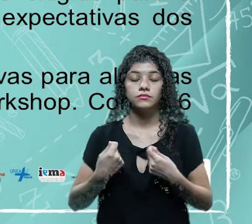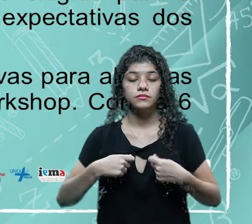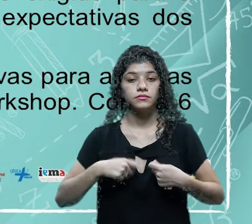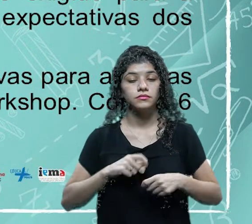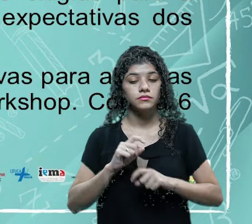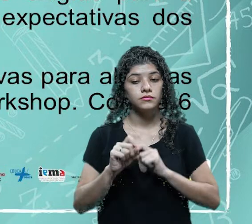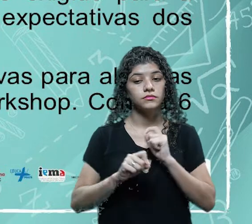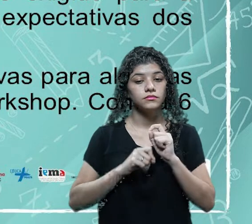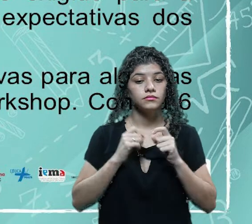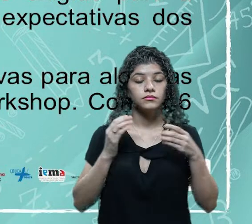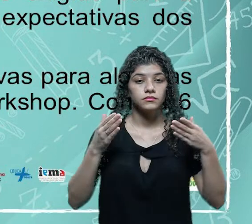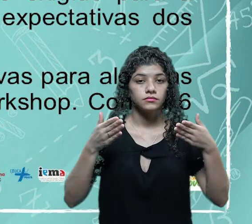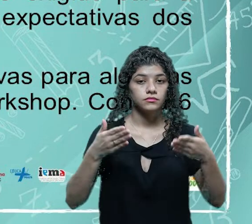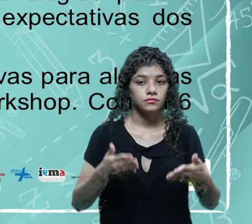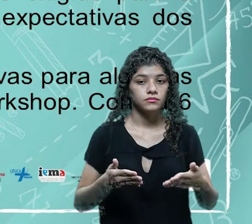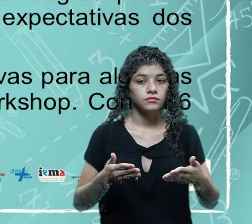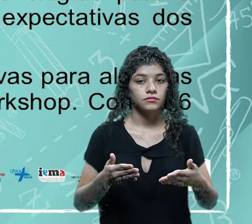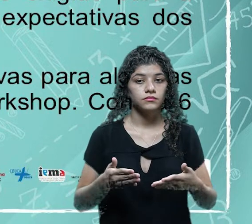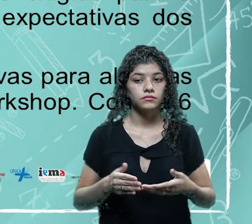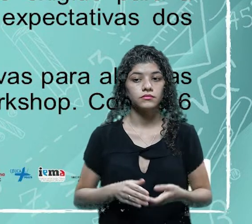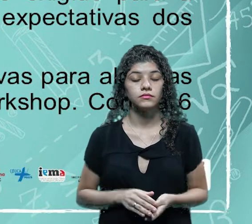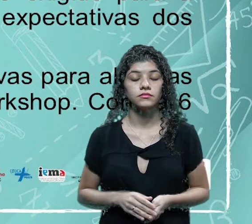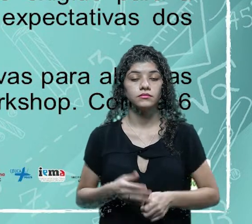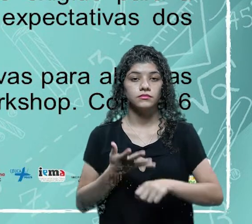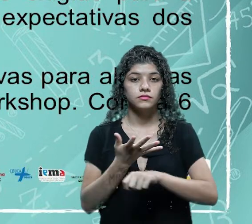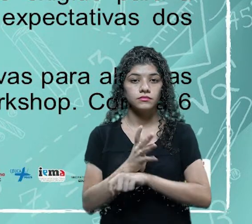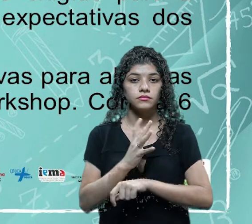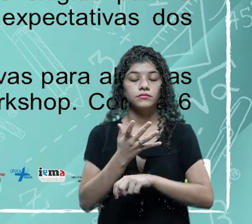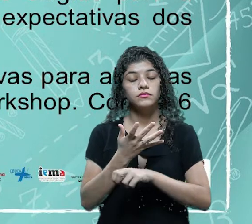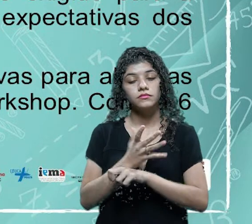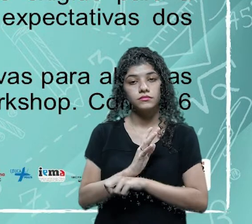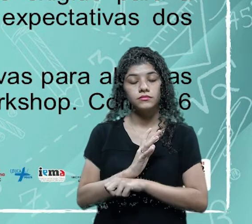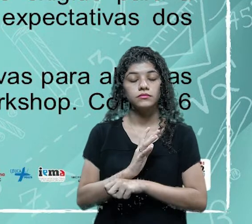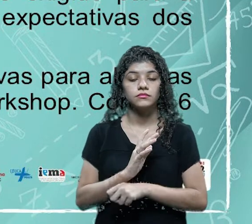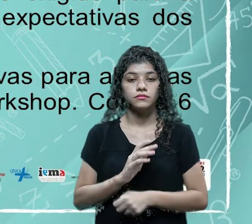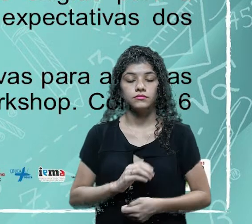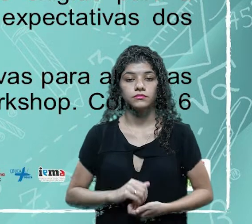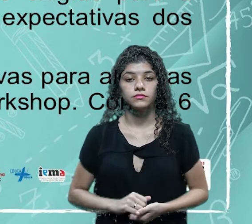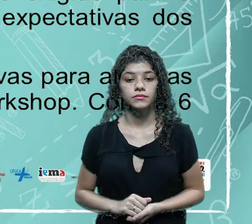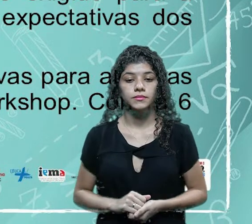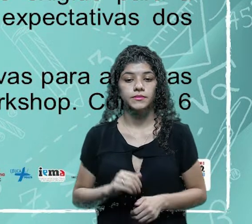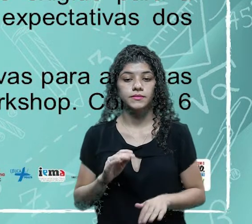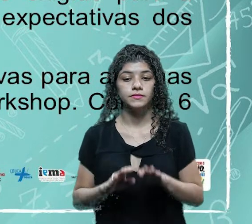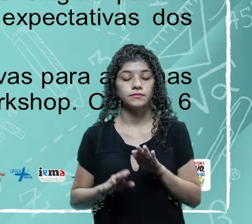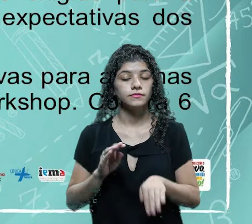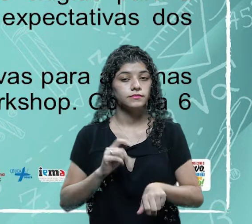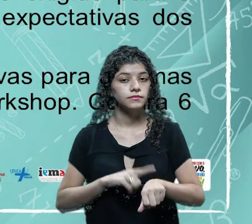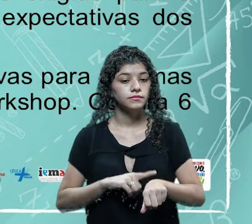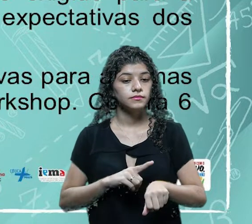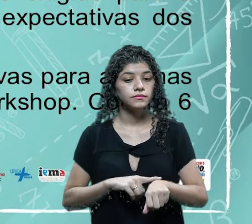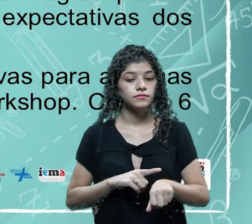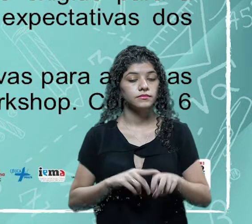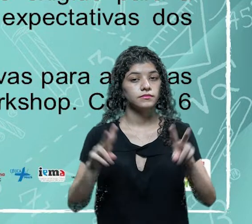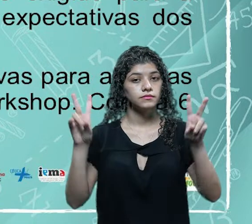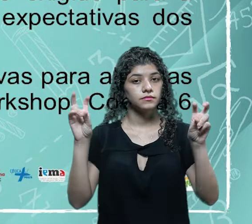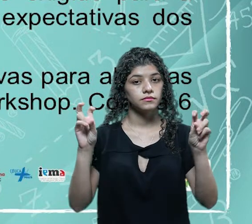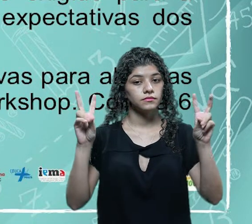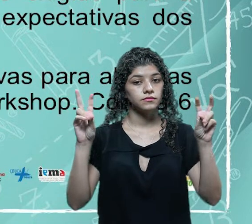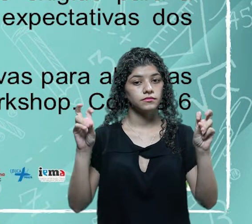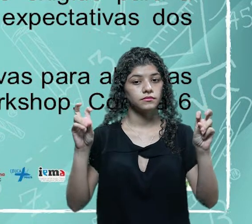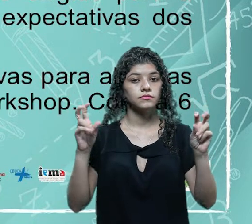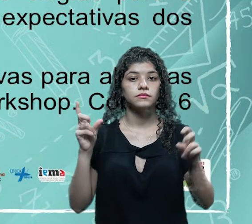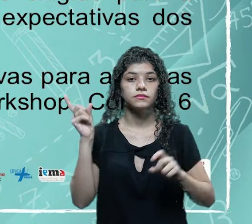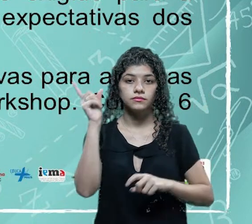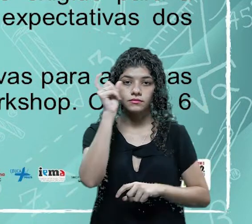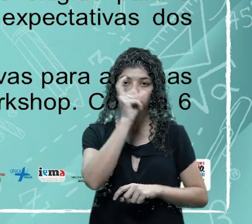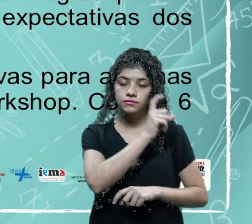preciso pensar em alternativas para algumas atividades práticas então a depender do tempo do tema do workshop